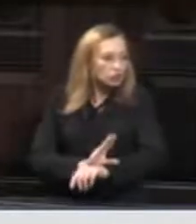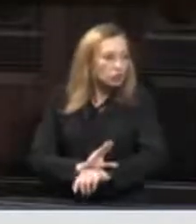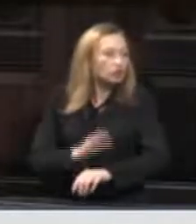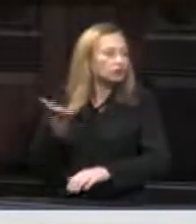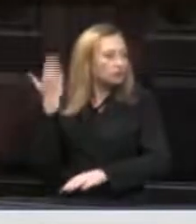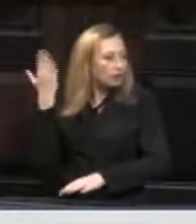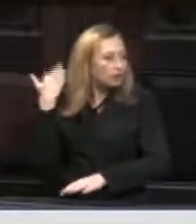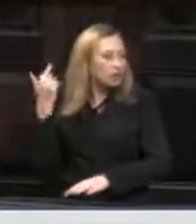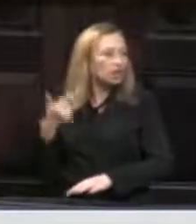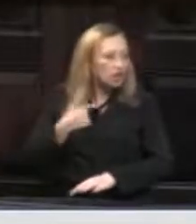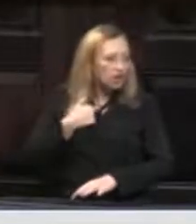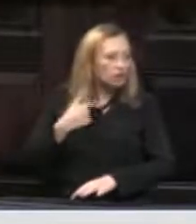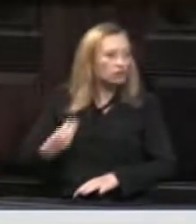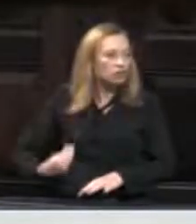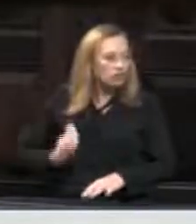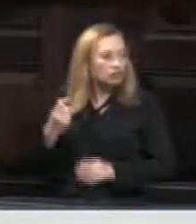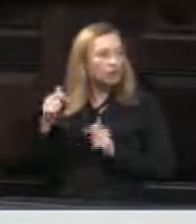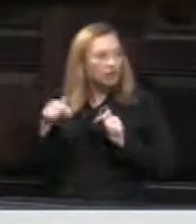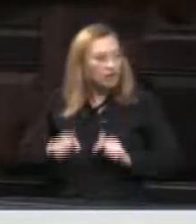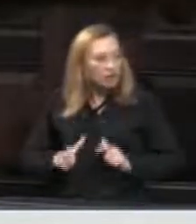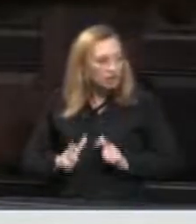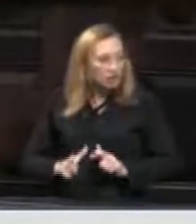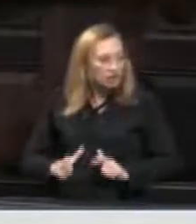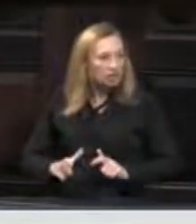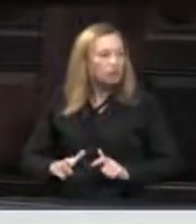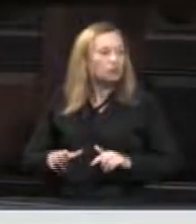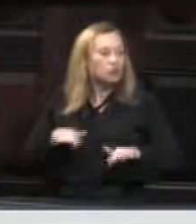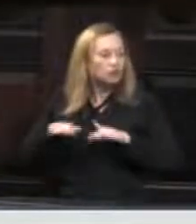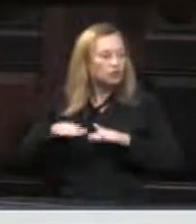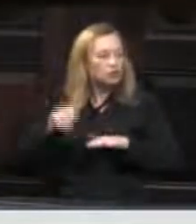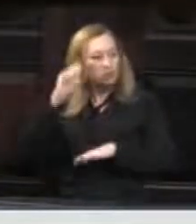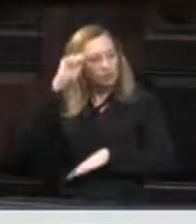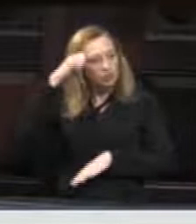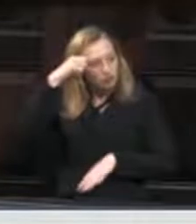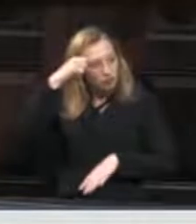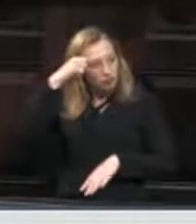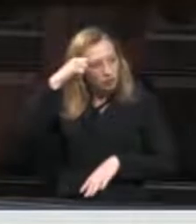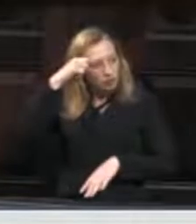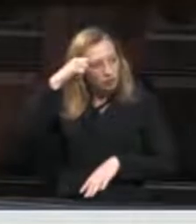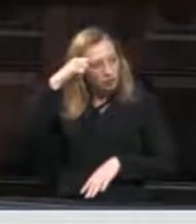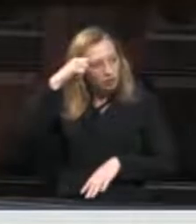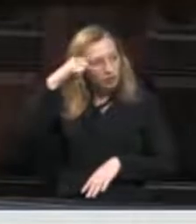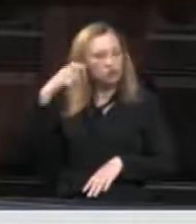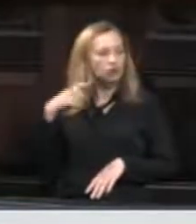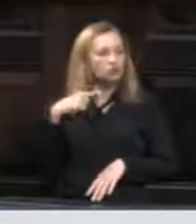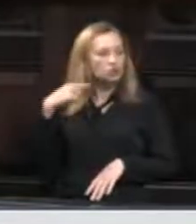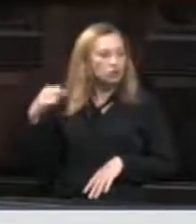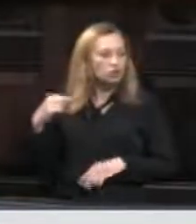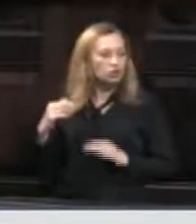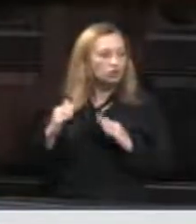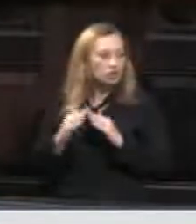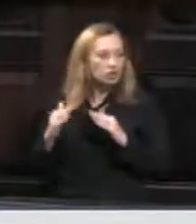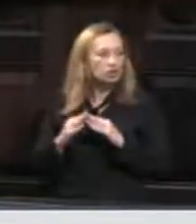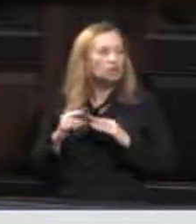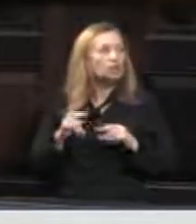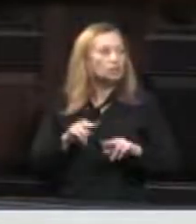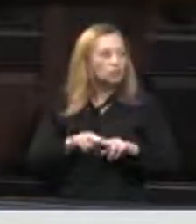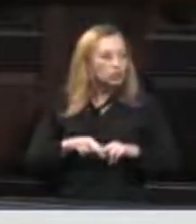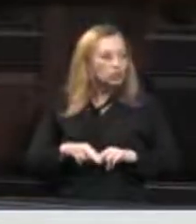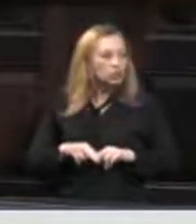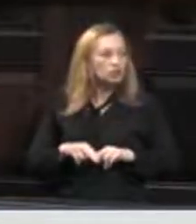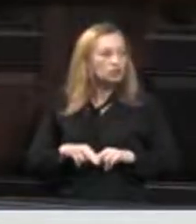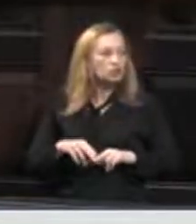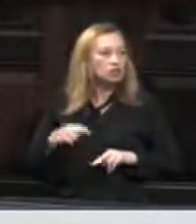Então, estou aqui em referência ao movimento negro que me trouxe e me formou para chegar nessa casa. Então, por eles,